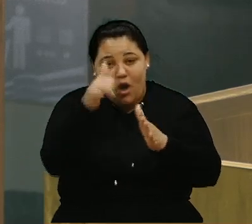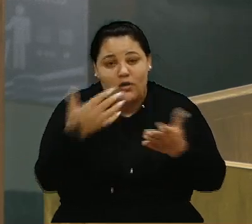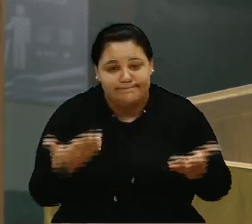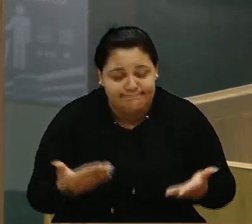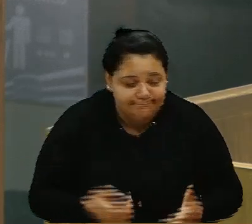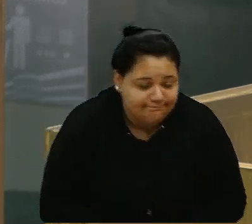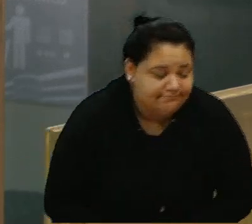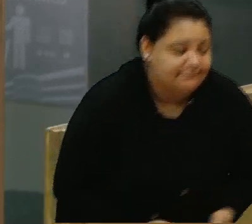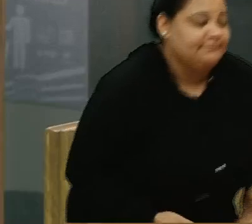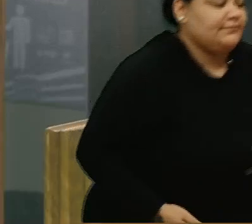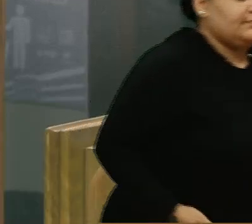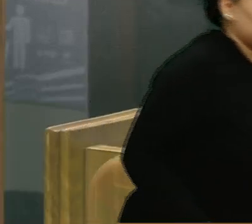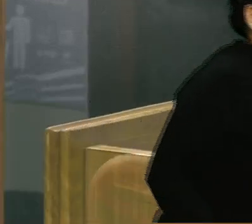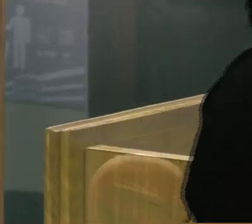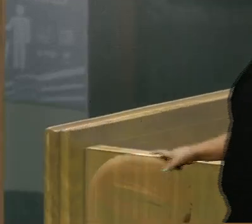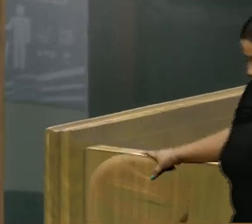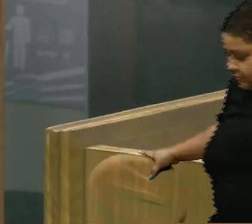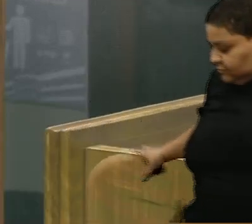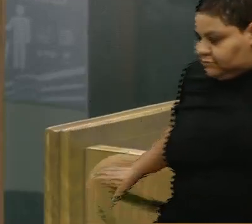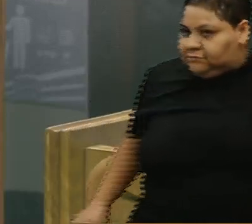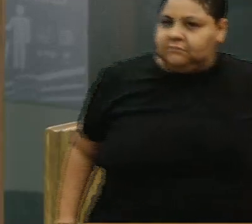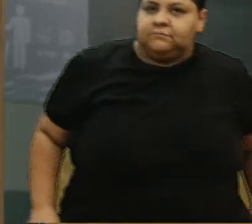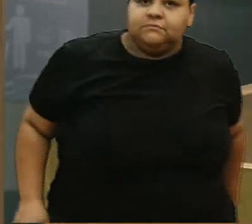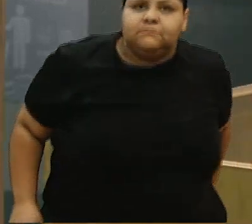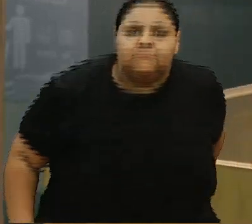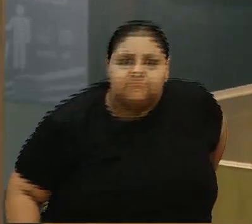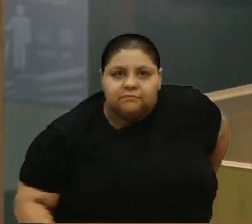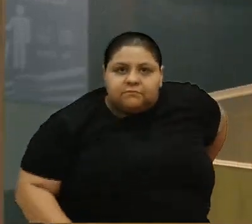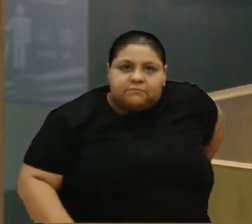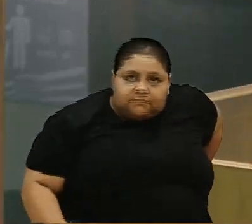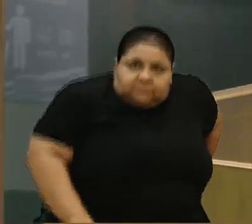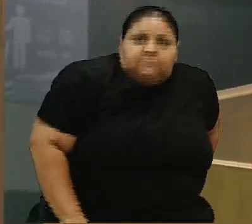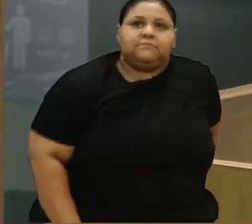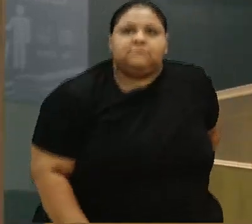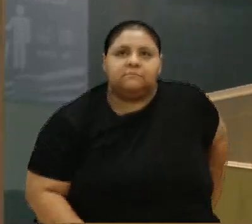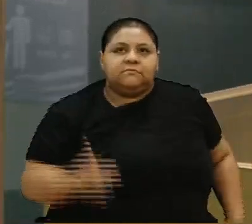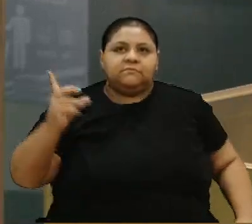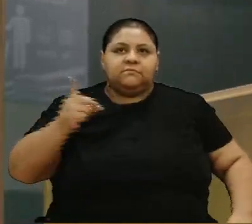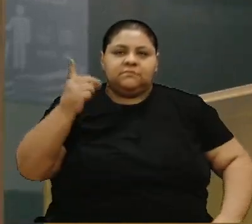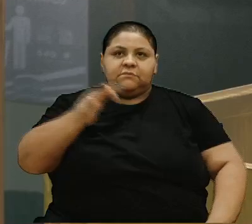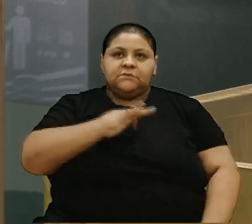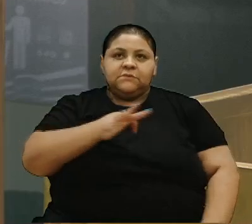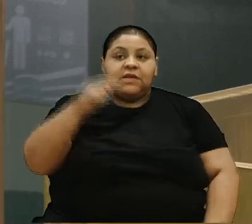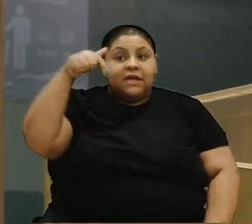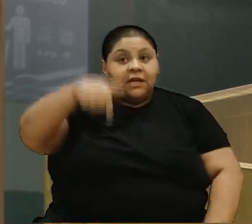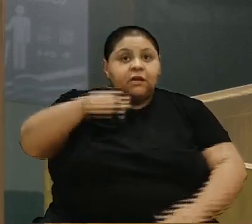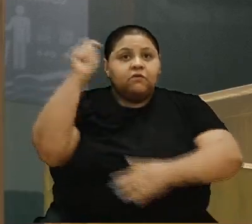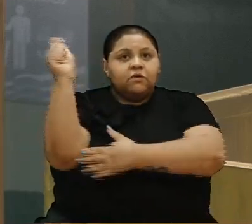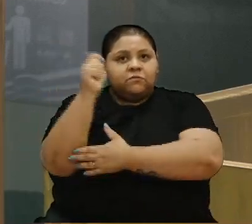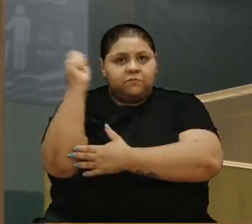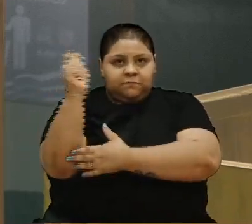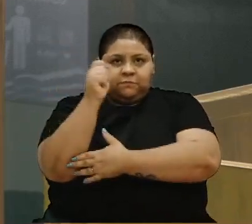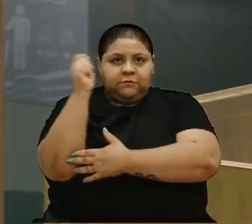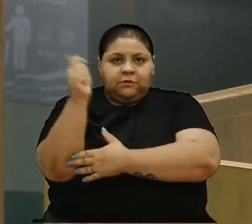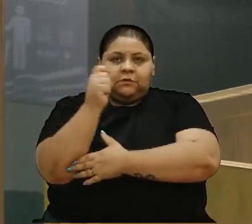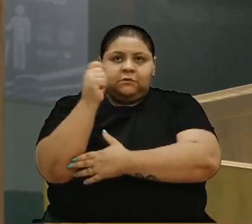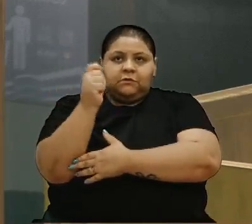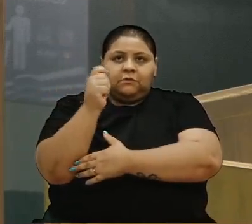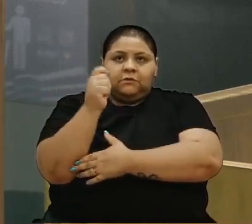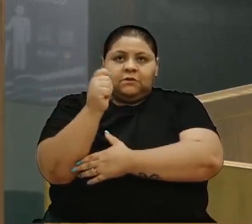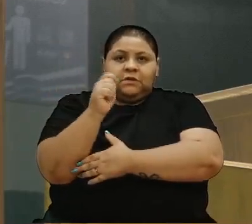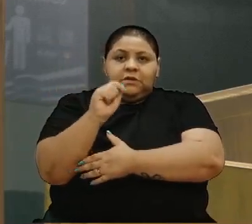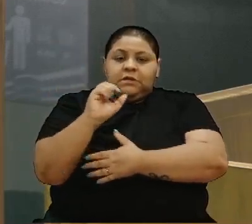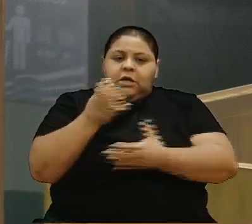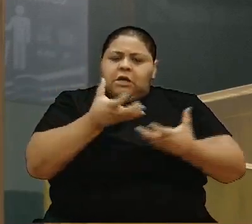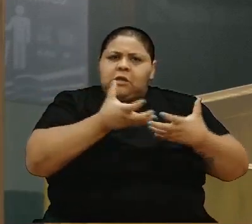E, por incrível que pareça, deputados federais, inclusive do Rio Grande do Sul, se colocam